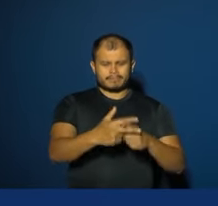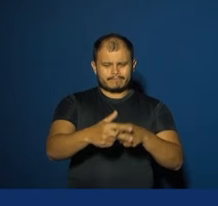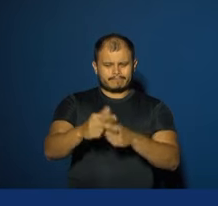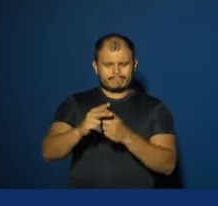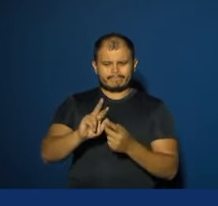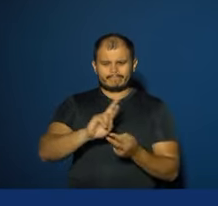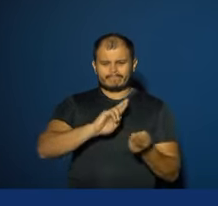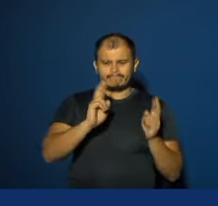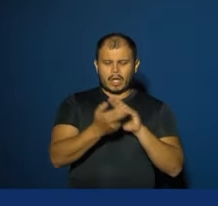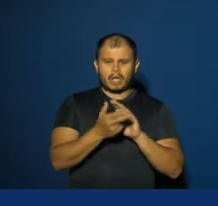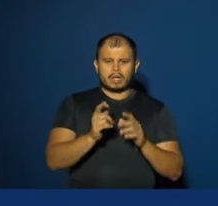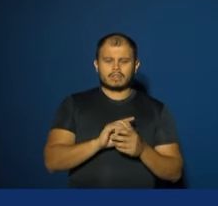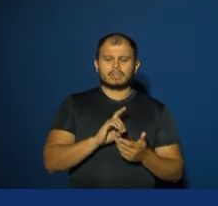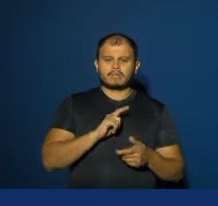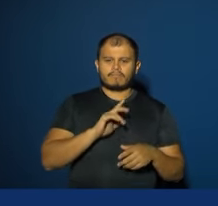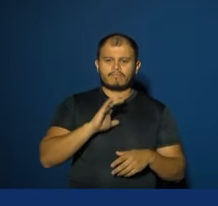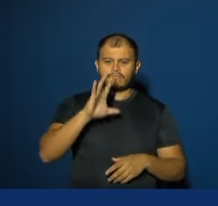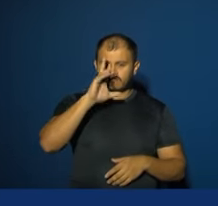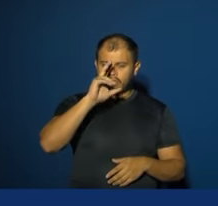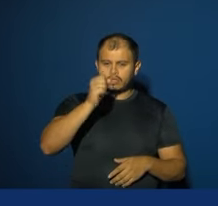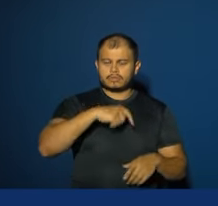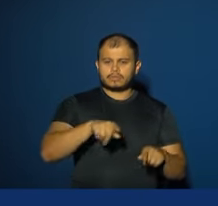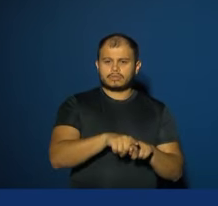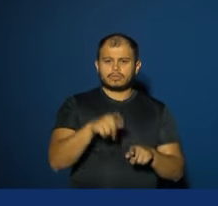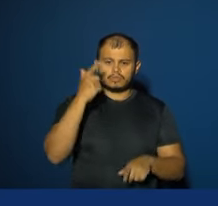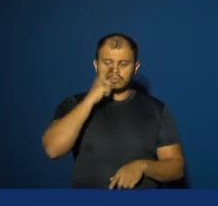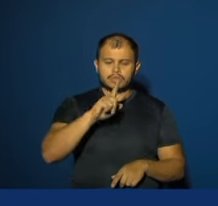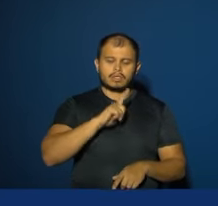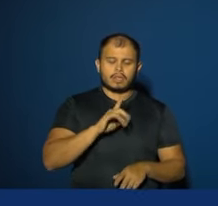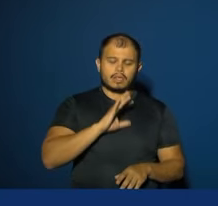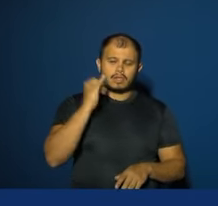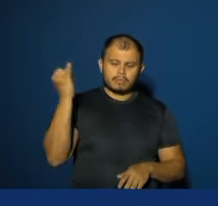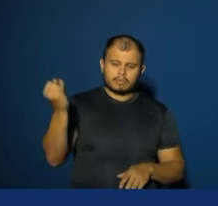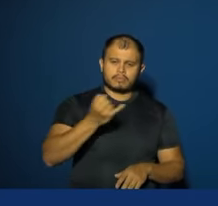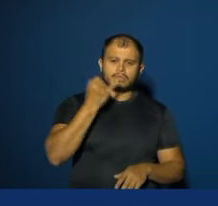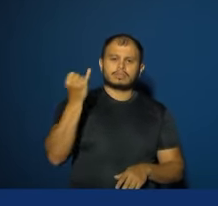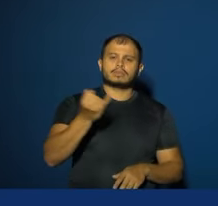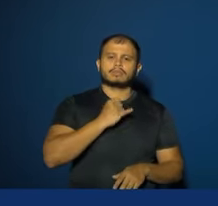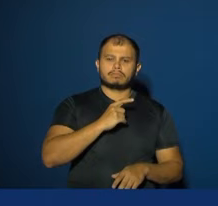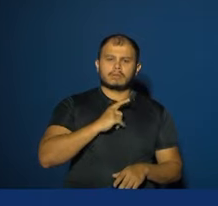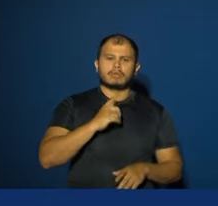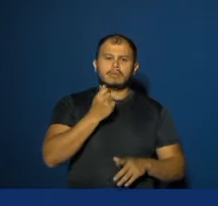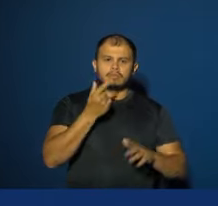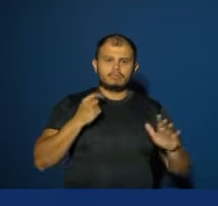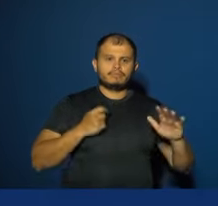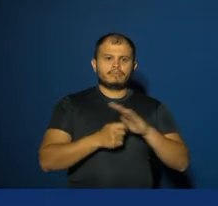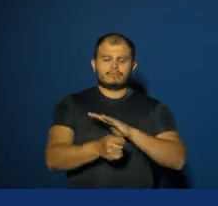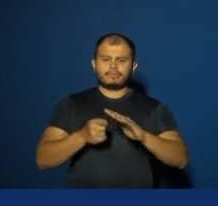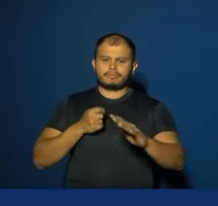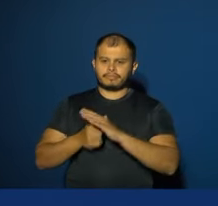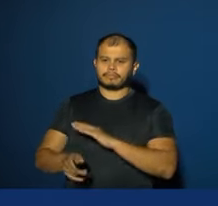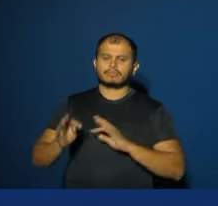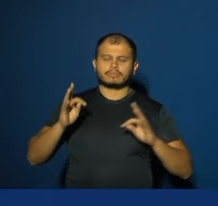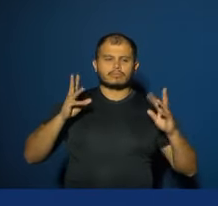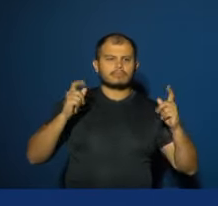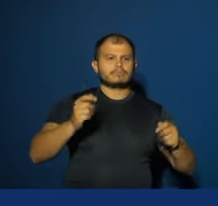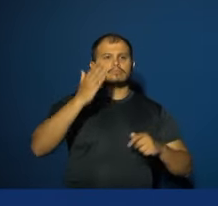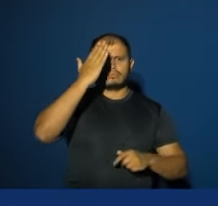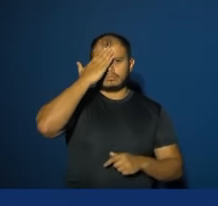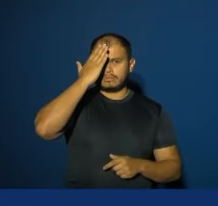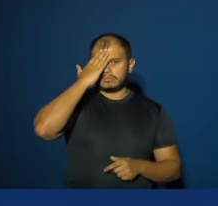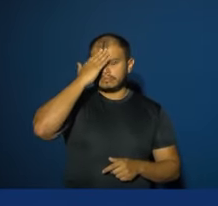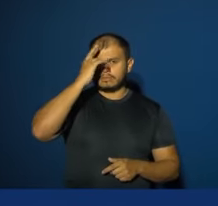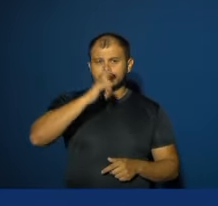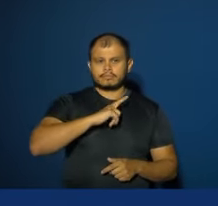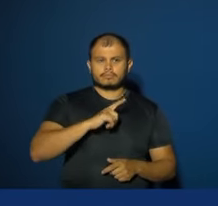exemplo da lei do do licenciamento ambiental lei ambiental fundamental para acelerar investimentos e muitas outras como nós todos aqui sabemos nesta sala